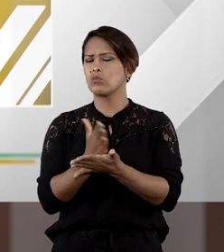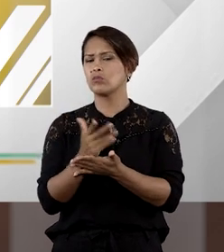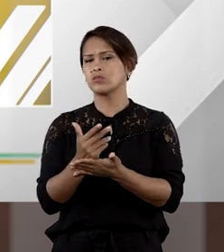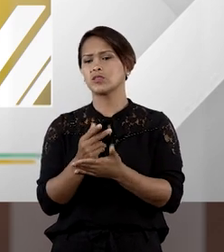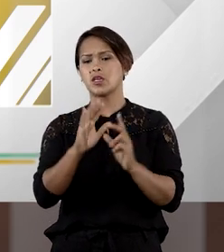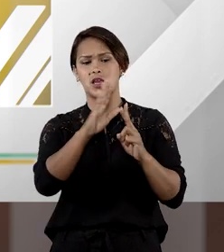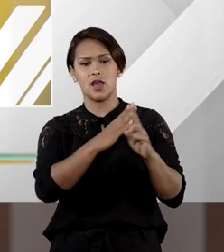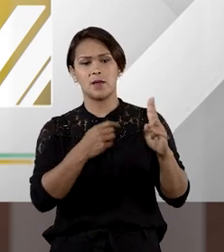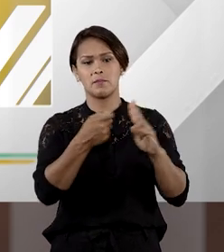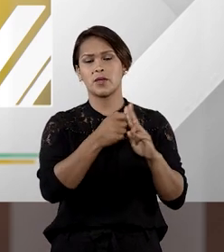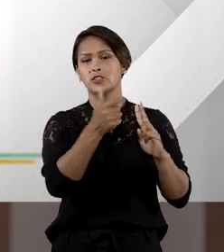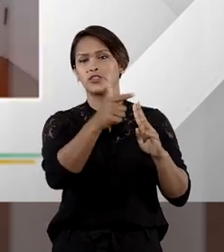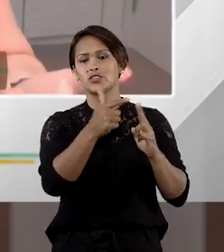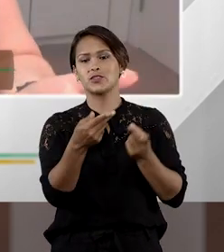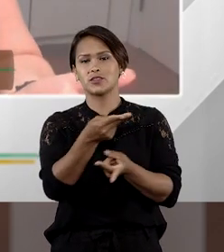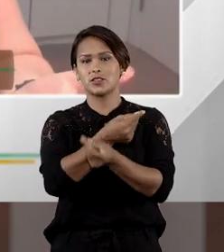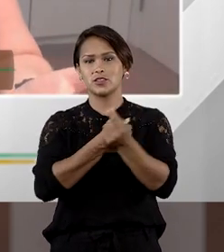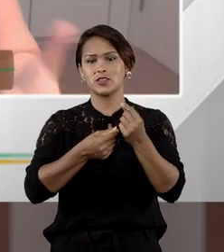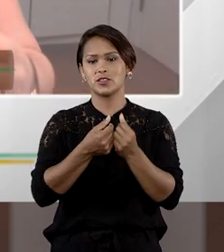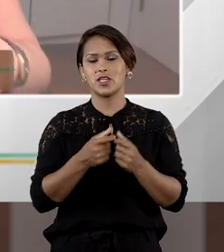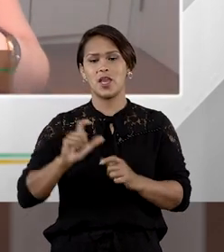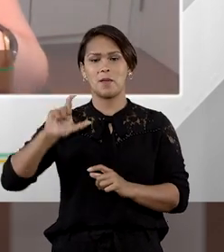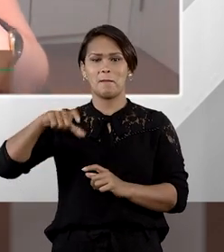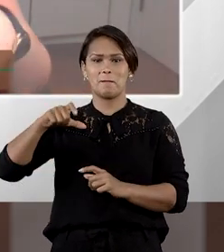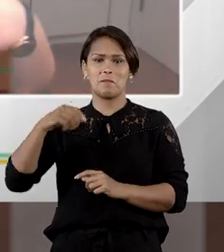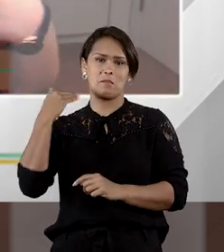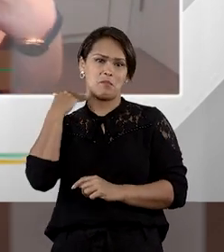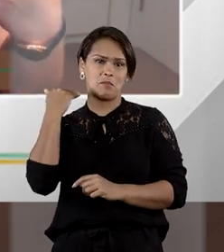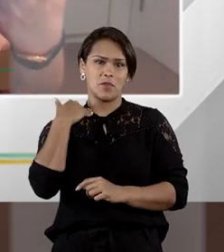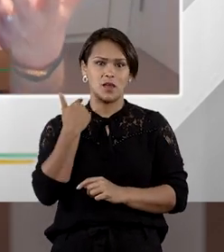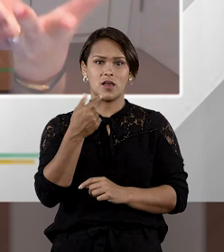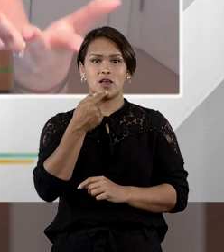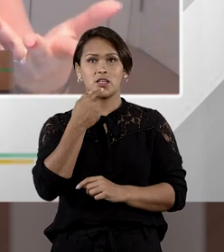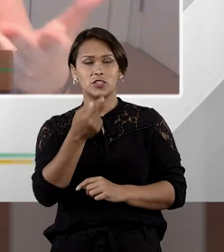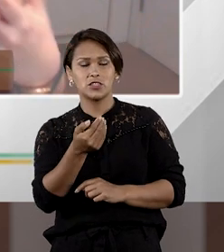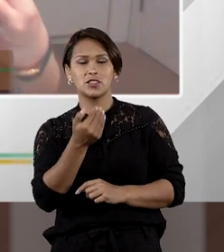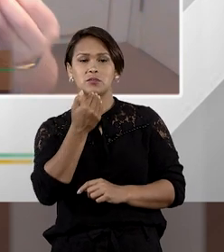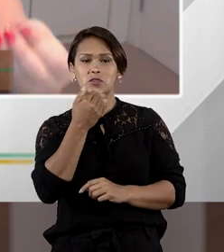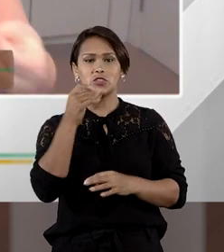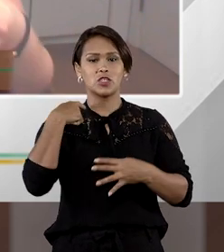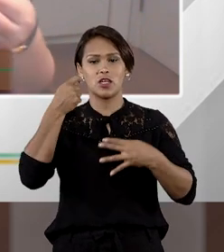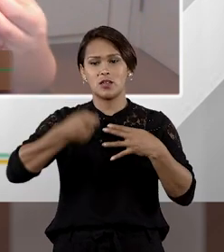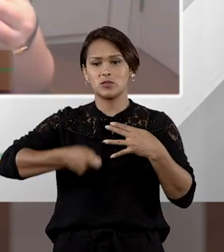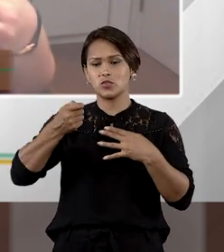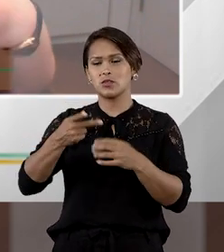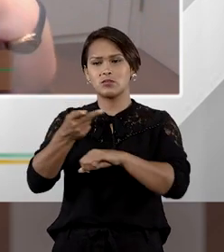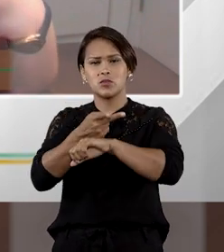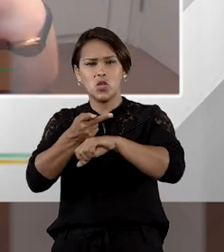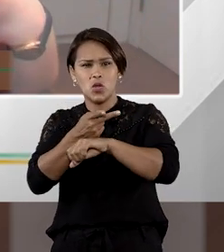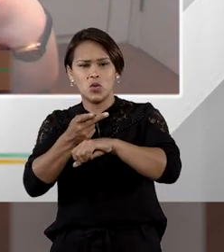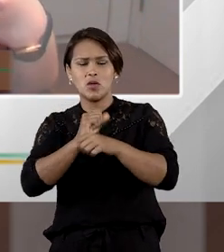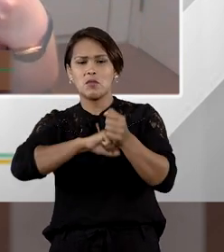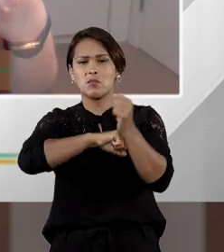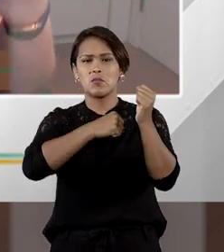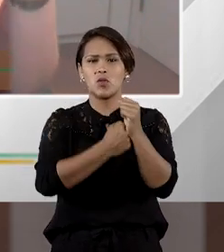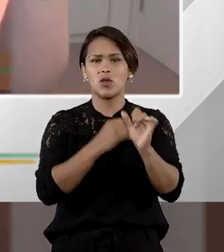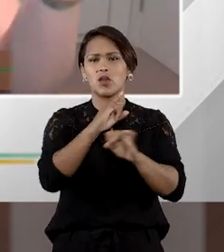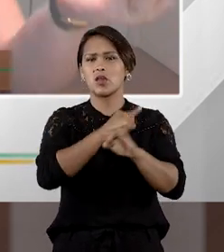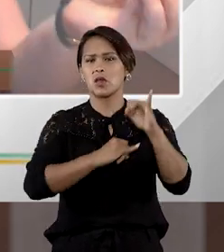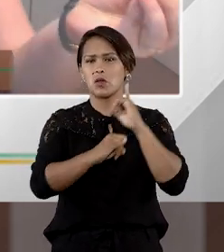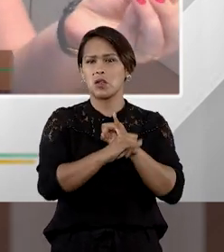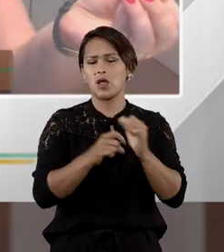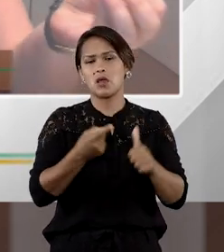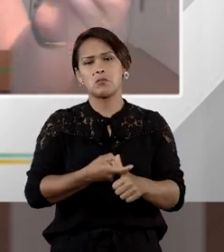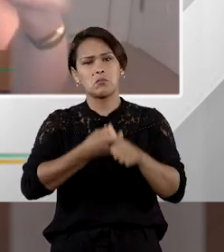parte não tem liquidez, ela não tem recursos em conta. Então, embora a gente tenha pedido para o juiz buscar aí, fazer um bloqueio online,